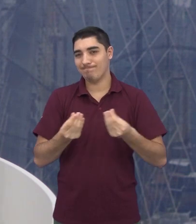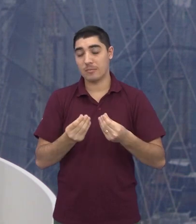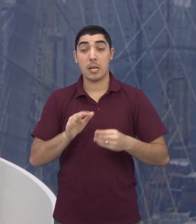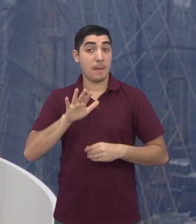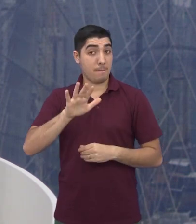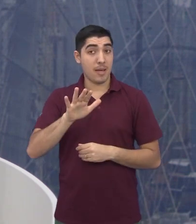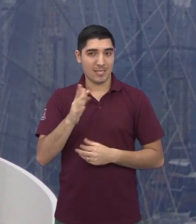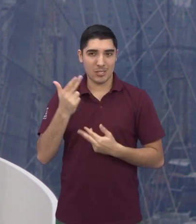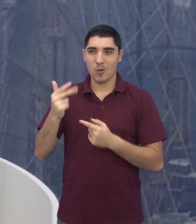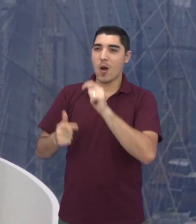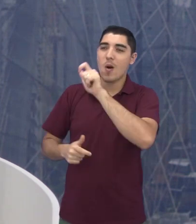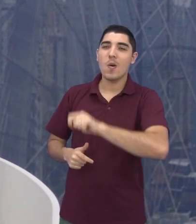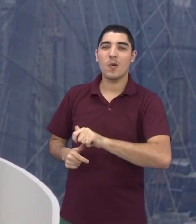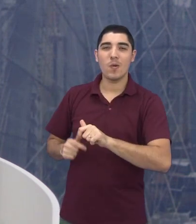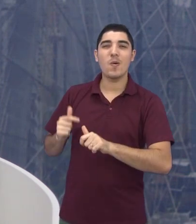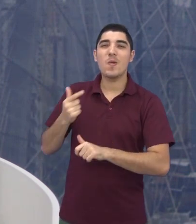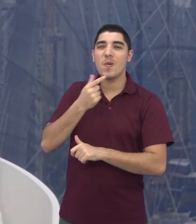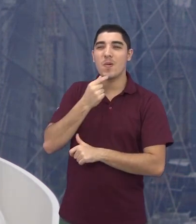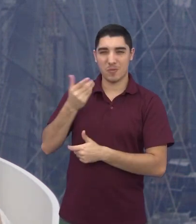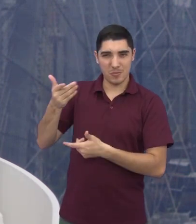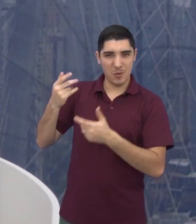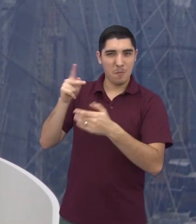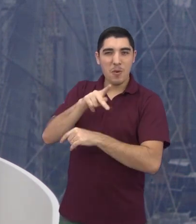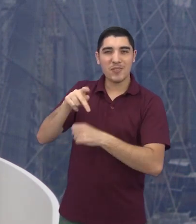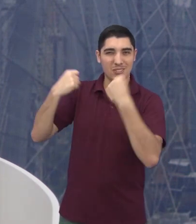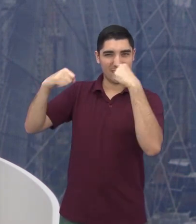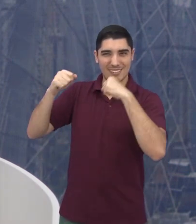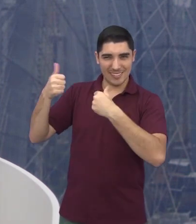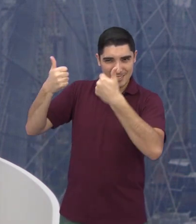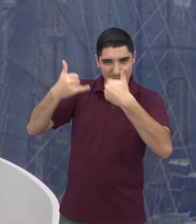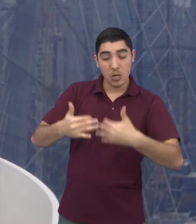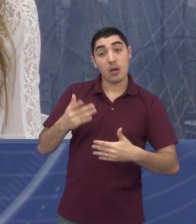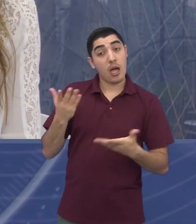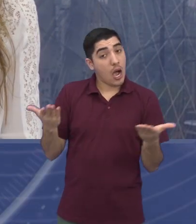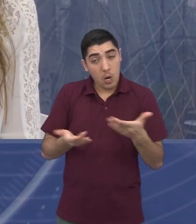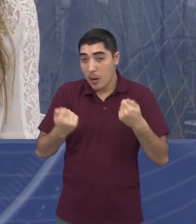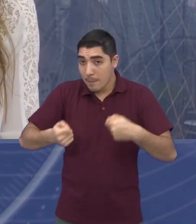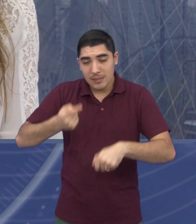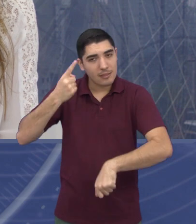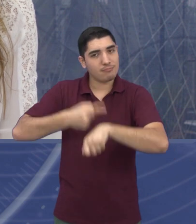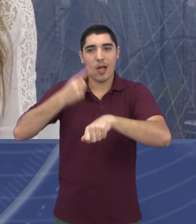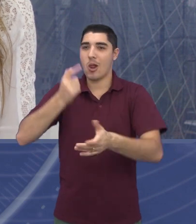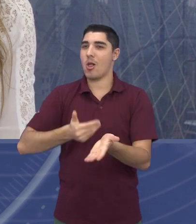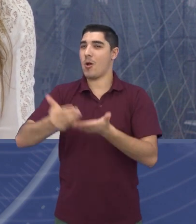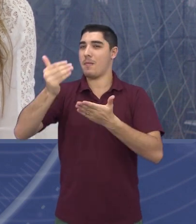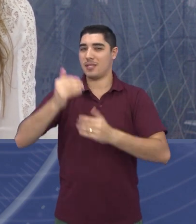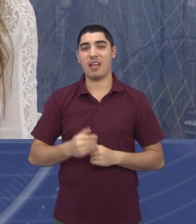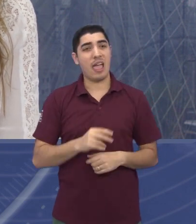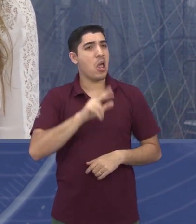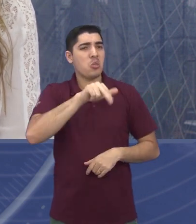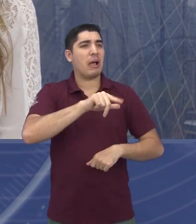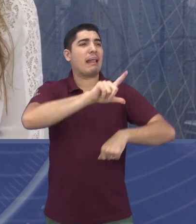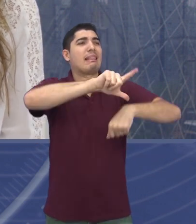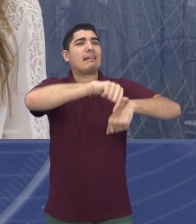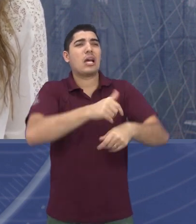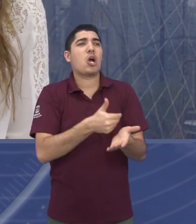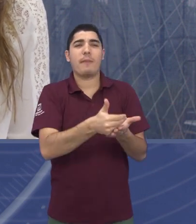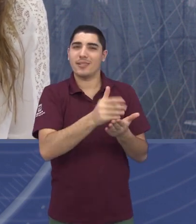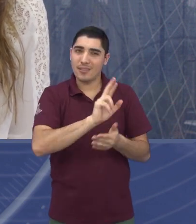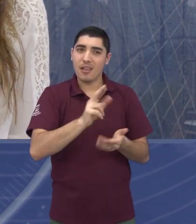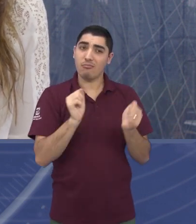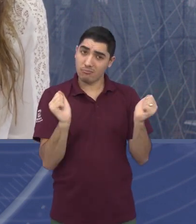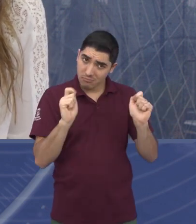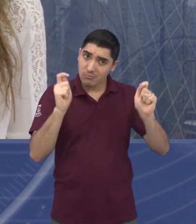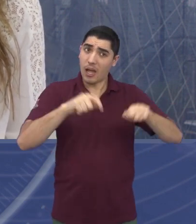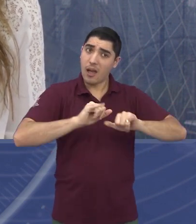né, o nosso colega educador físico falou, é sempre tempo de começar. Nunca é tarde, né? E também é importante